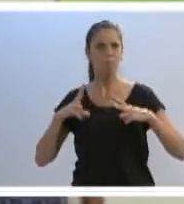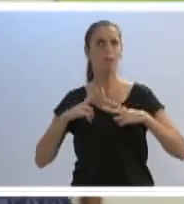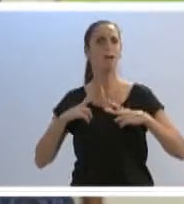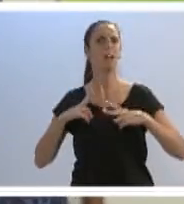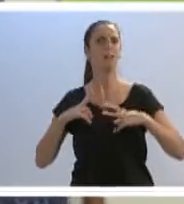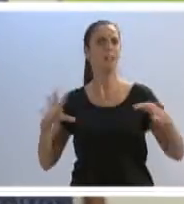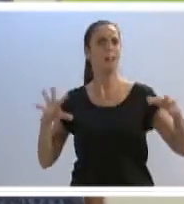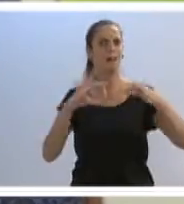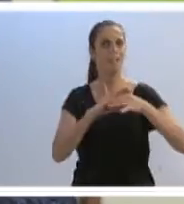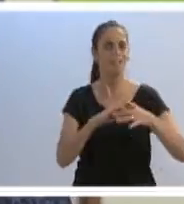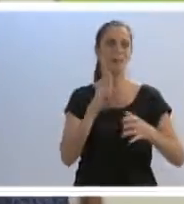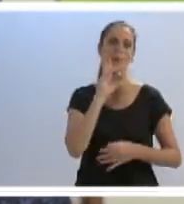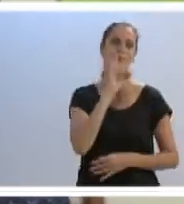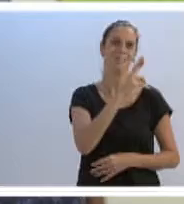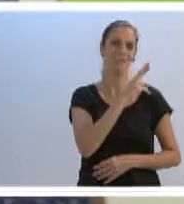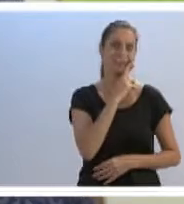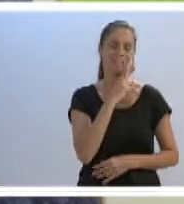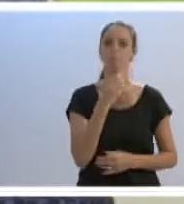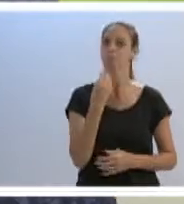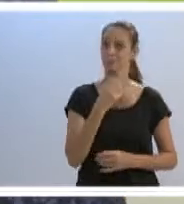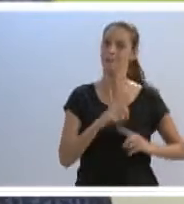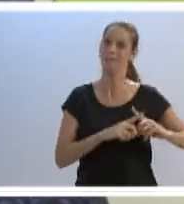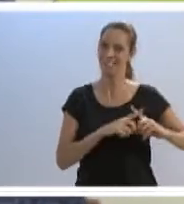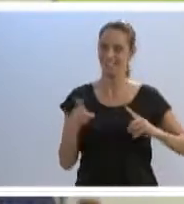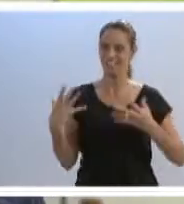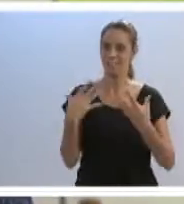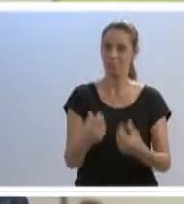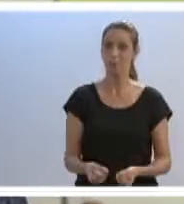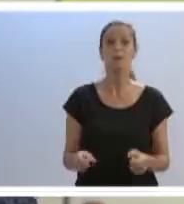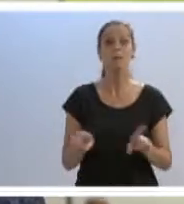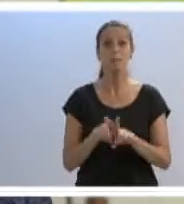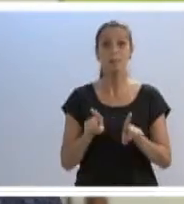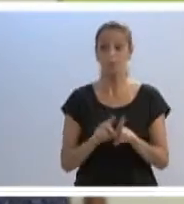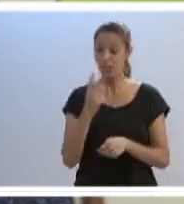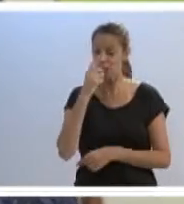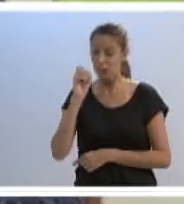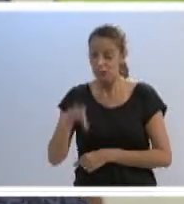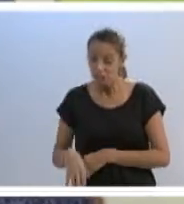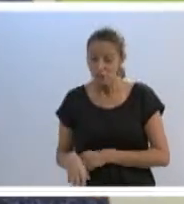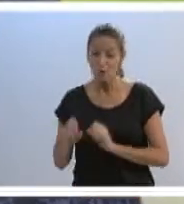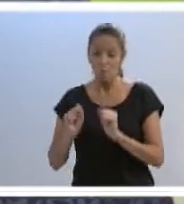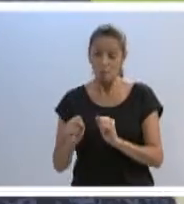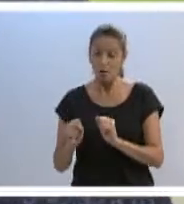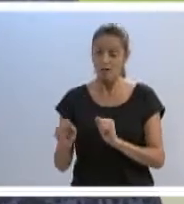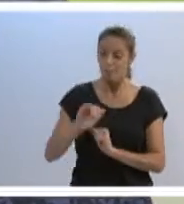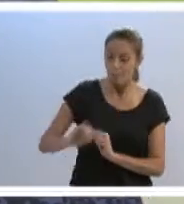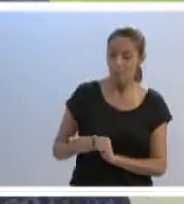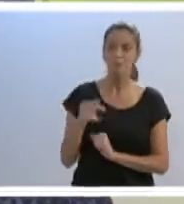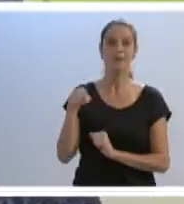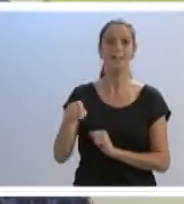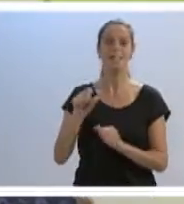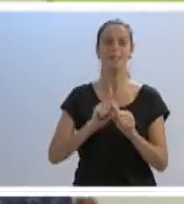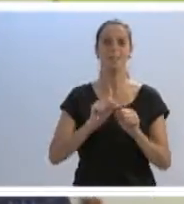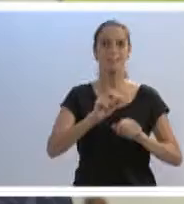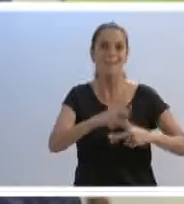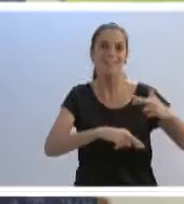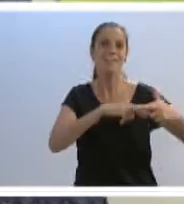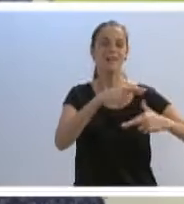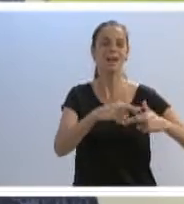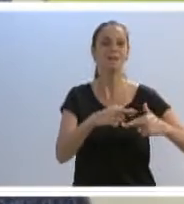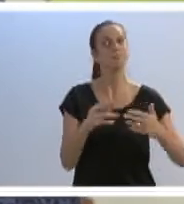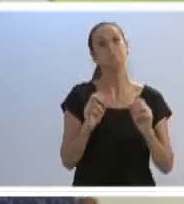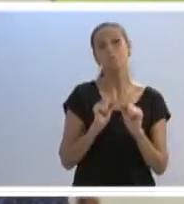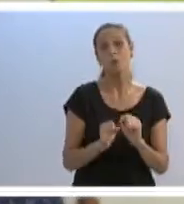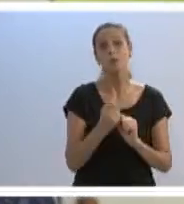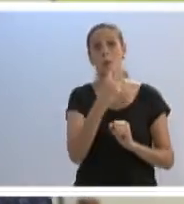projetos, né, e vê aqui uma possibilidade de dar uma destinação em relação ao lixo do estabelecimento aqui comercial e também conseguir devolver através de